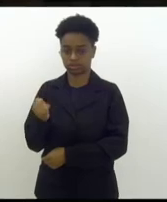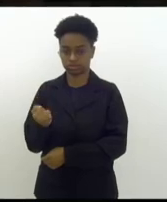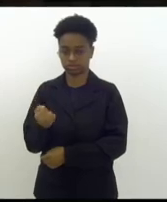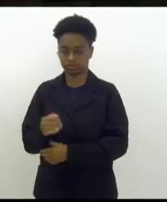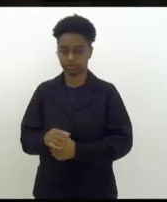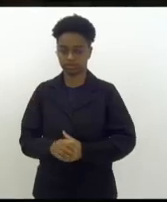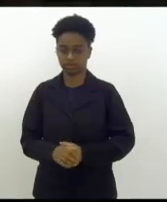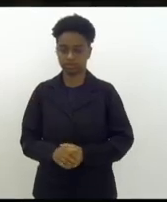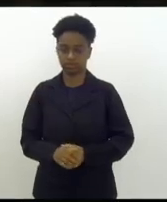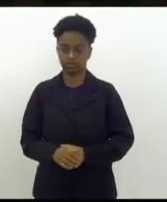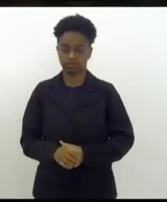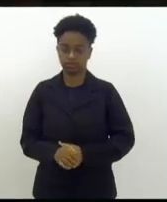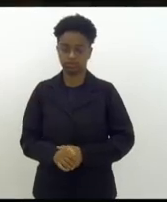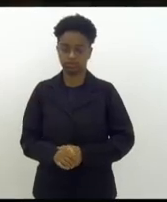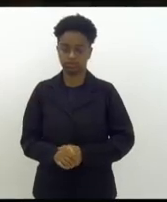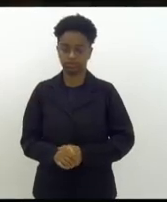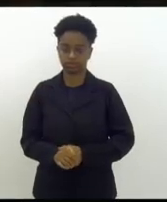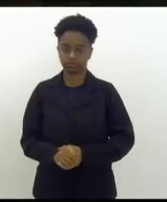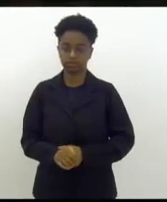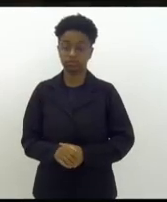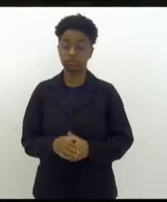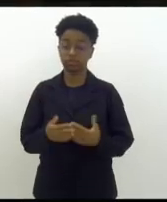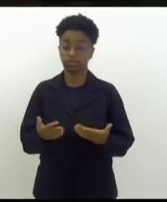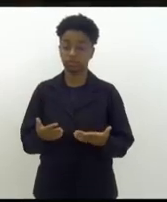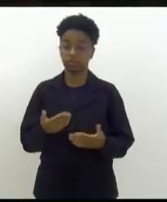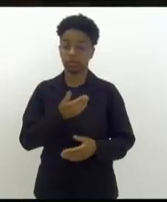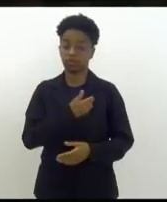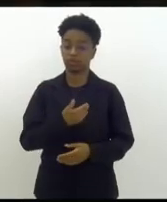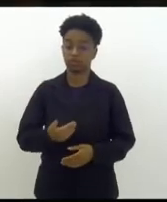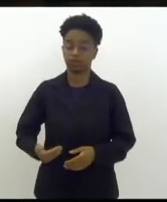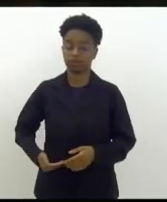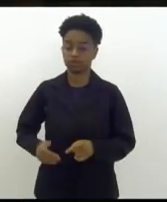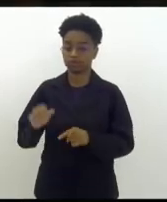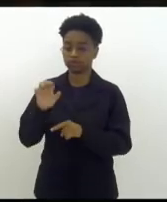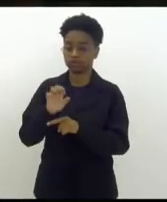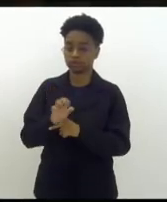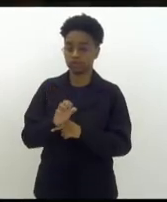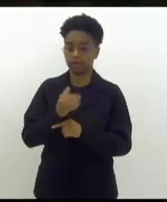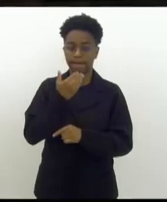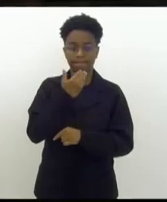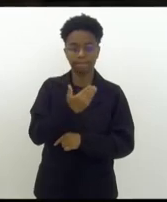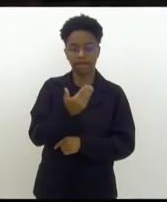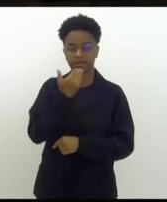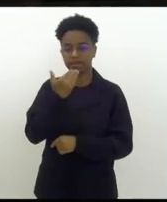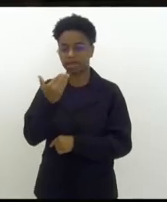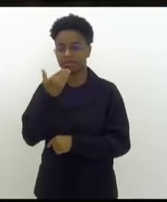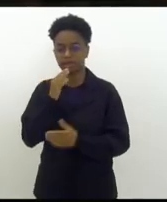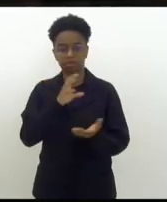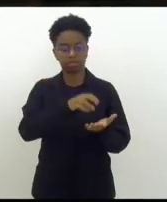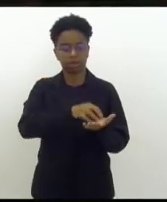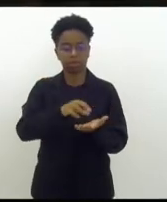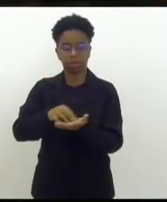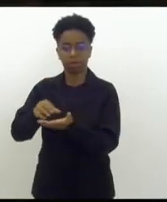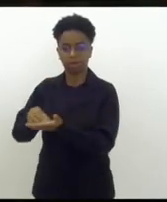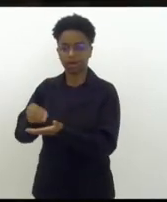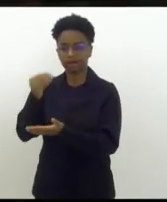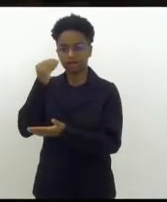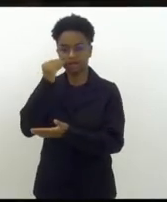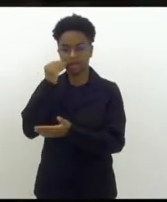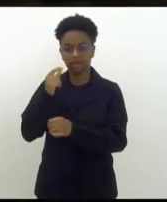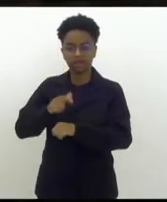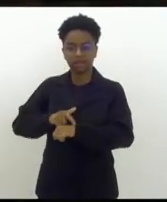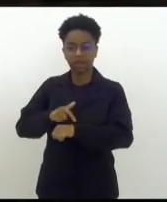o governo do estado fica apelando ganhando tempo e não resolve